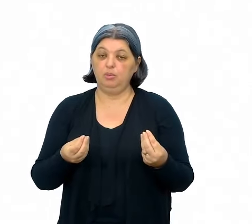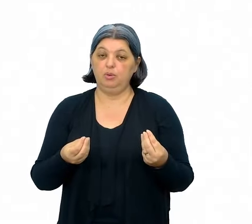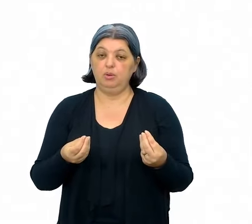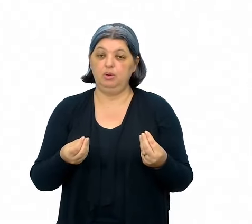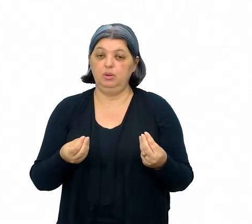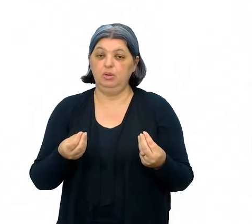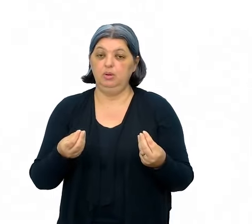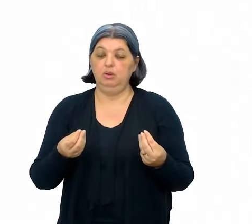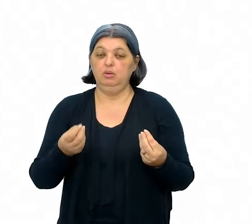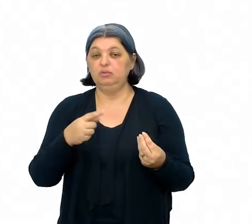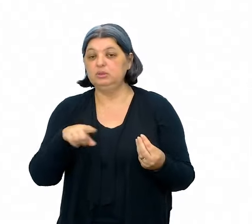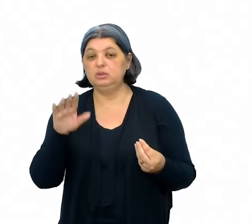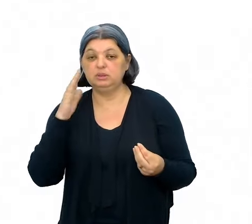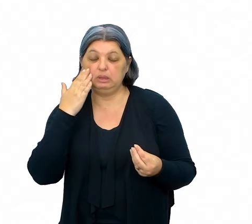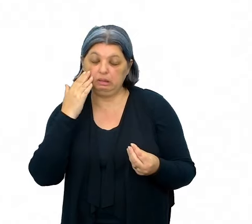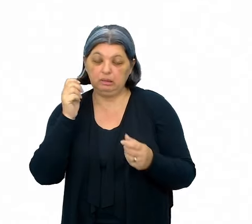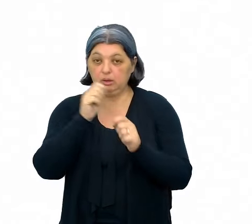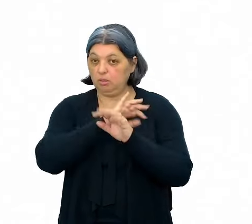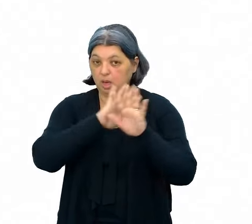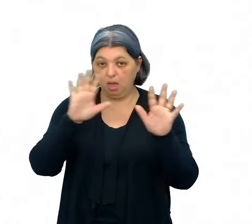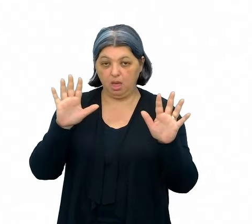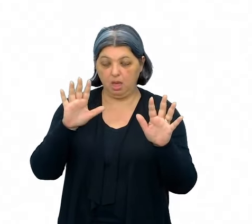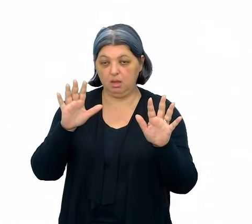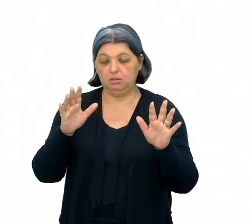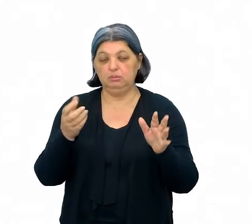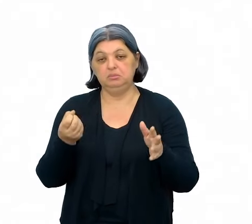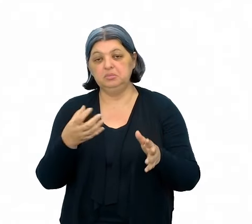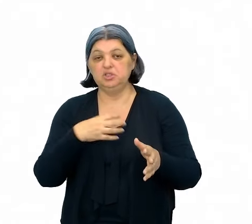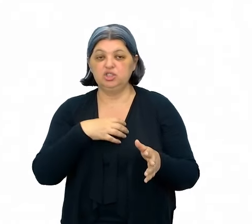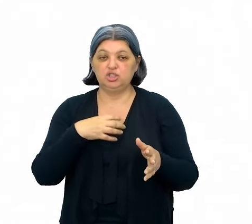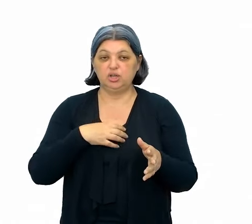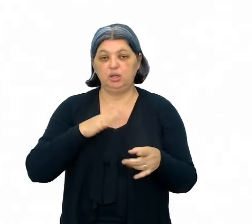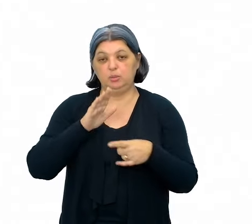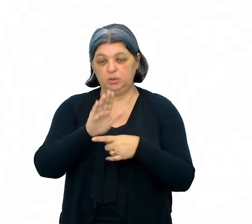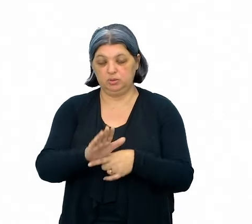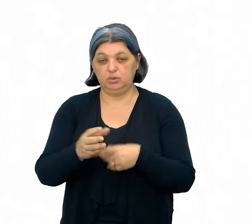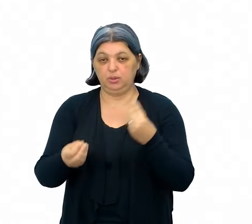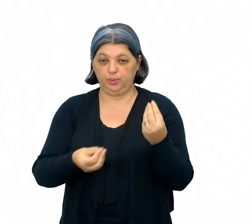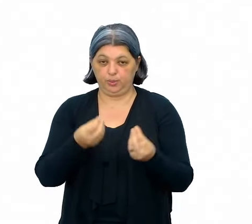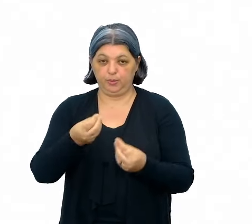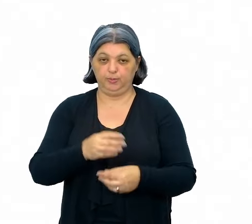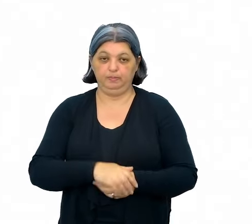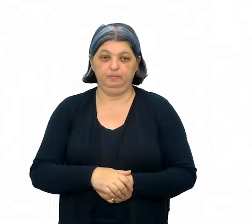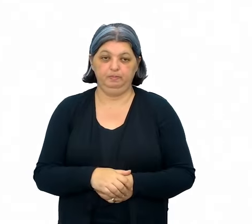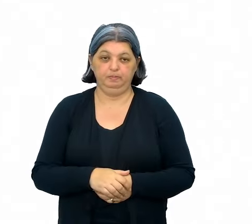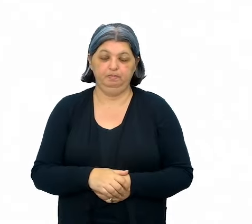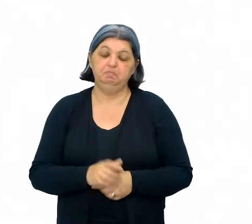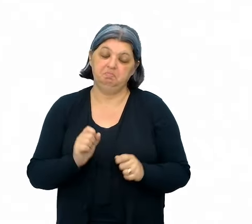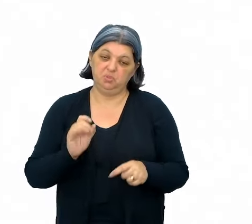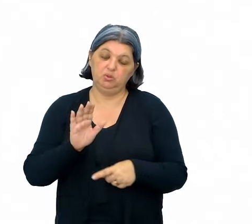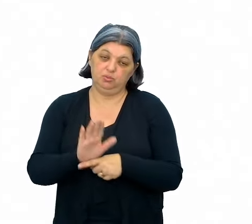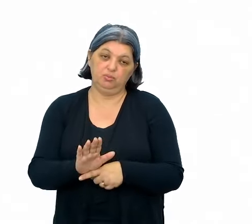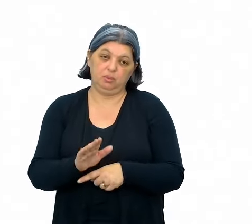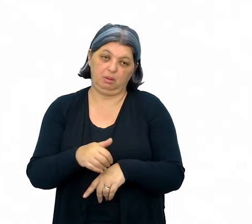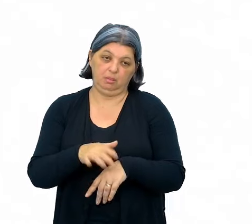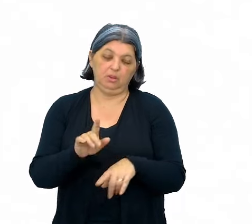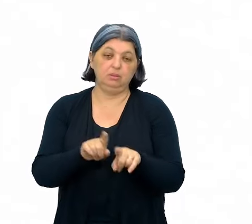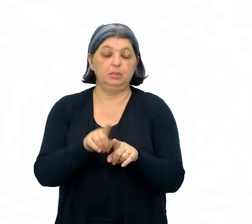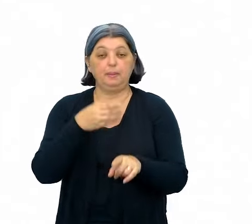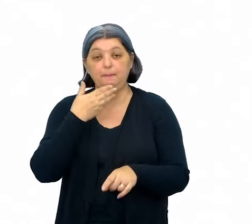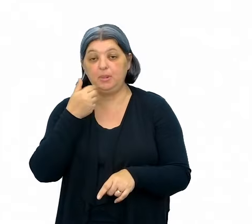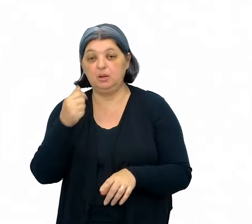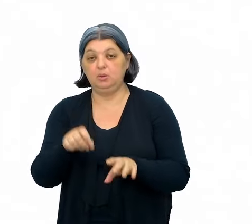chegando até vocês, tá? E de que forma podemos colaborar mais e também melhor